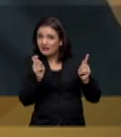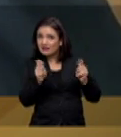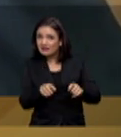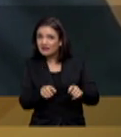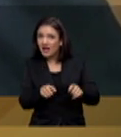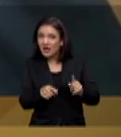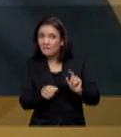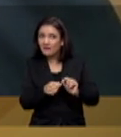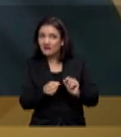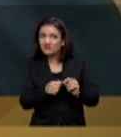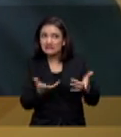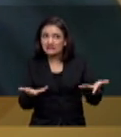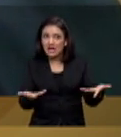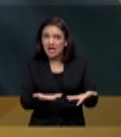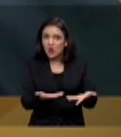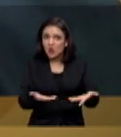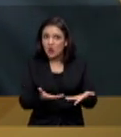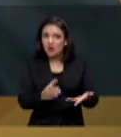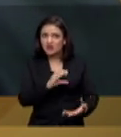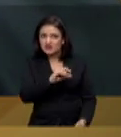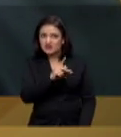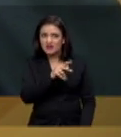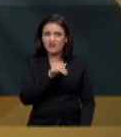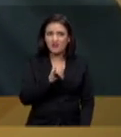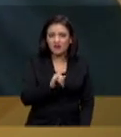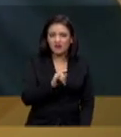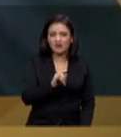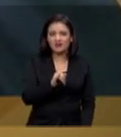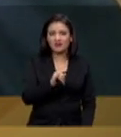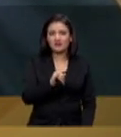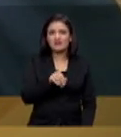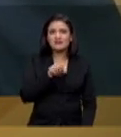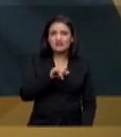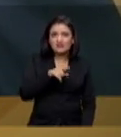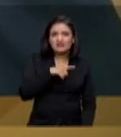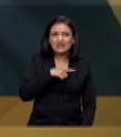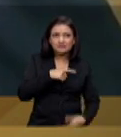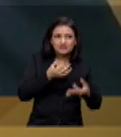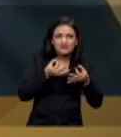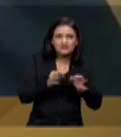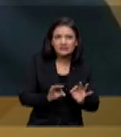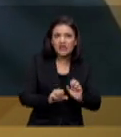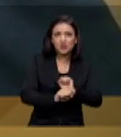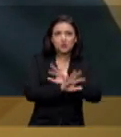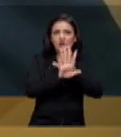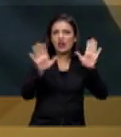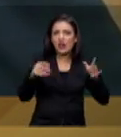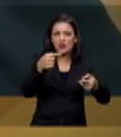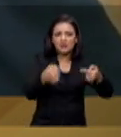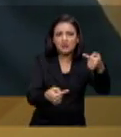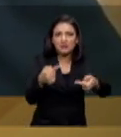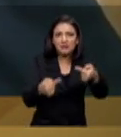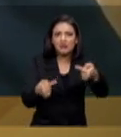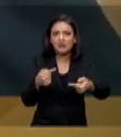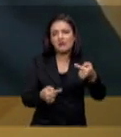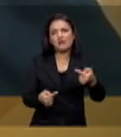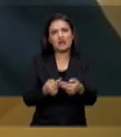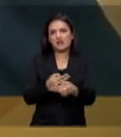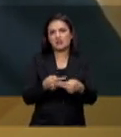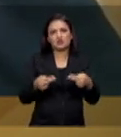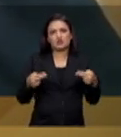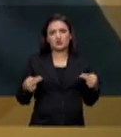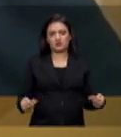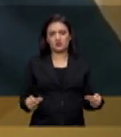existiria alguma margem Alessandro de Vieira e Jorge Cajuru contra presidente do Senado Federal. Instalação ou não, o funcionamento ou não, a partir de